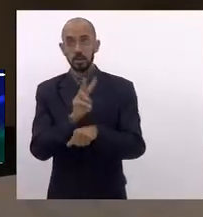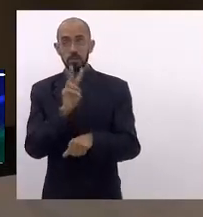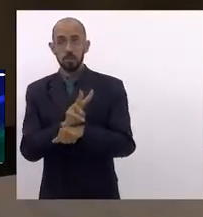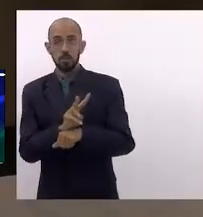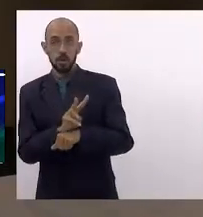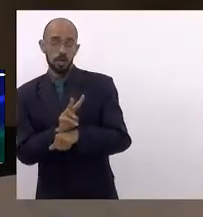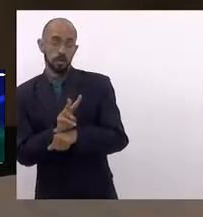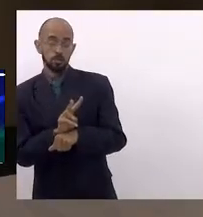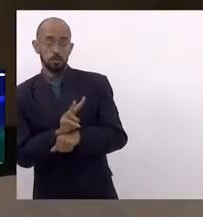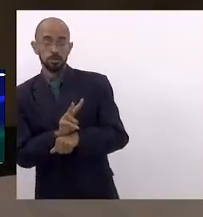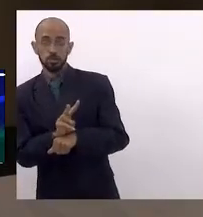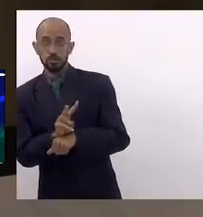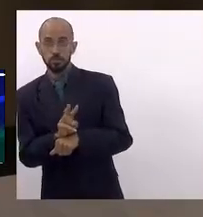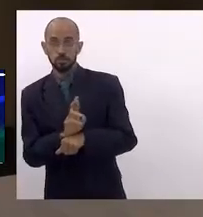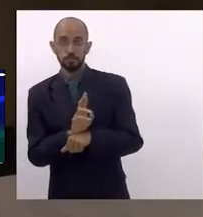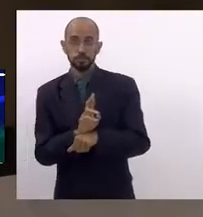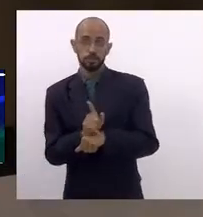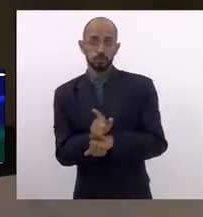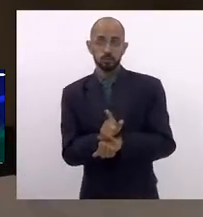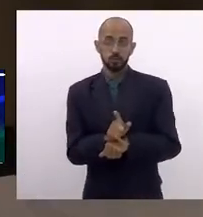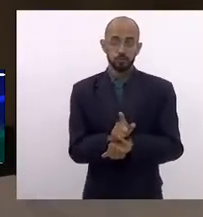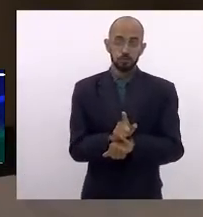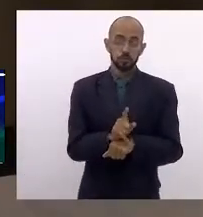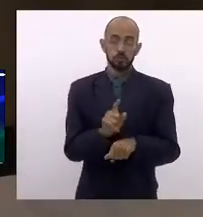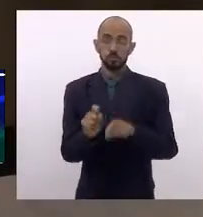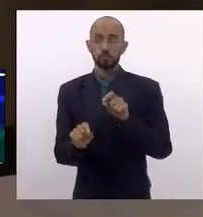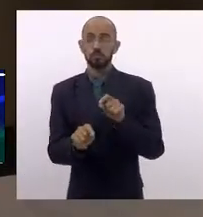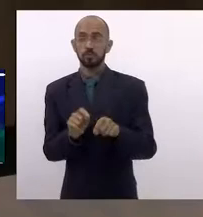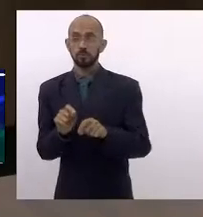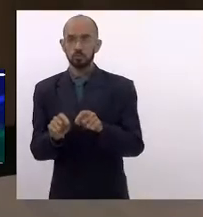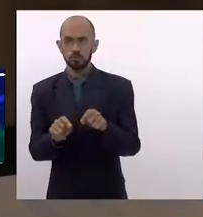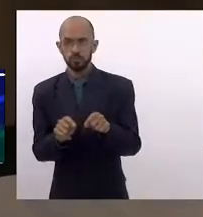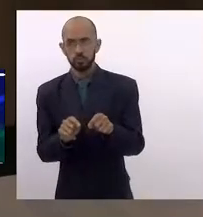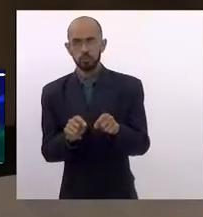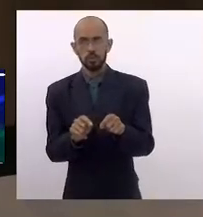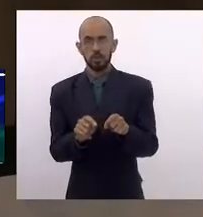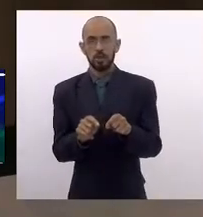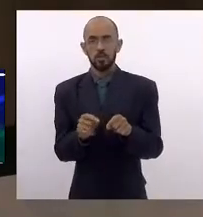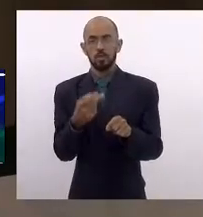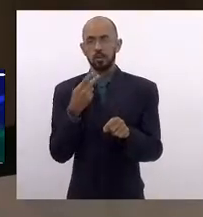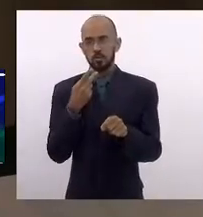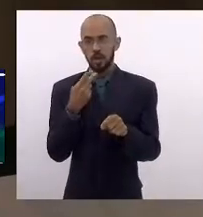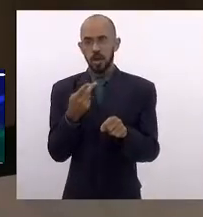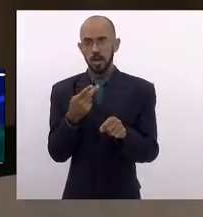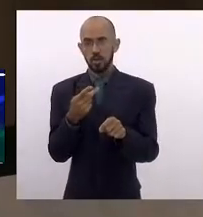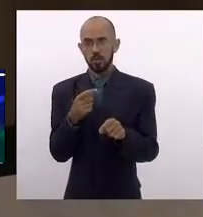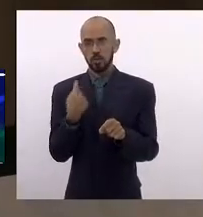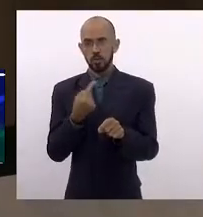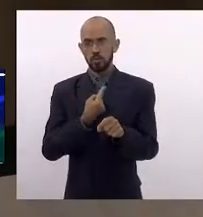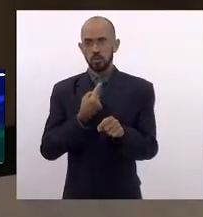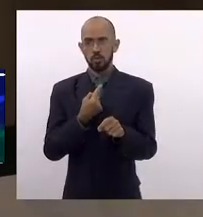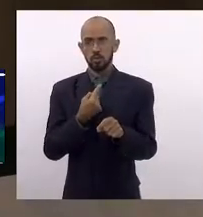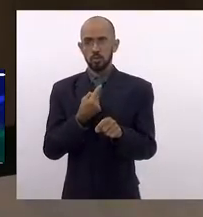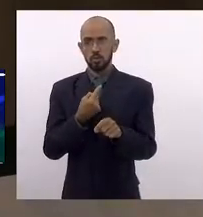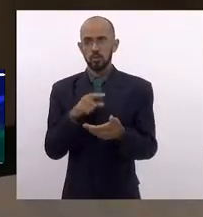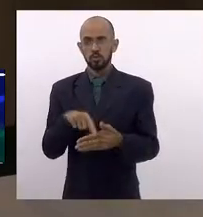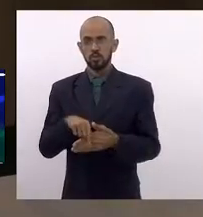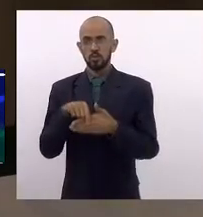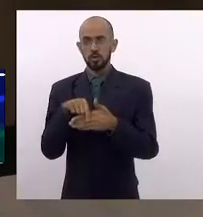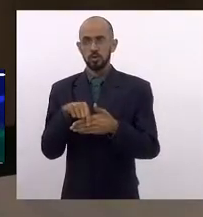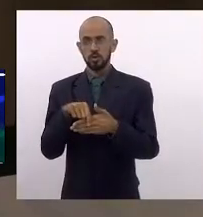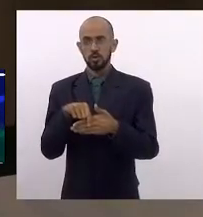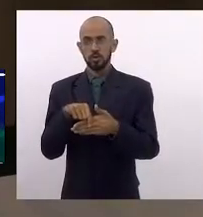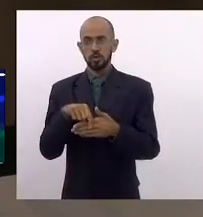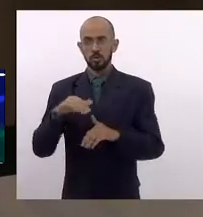o e Diferentemente do que sabiamente pregou aqui há pouco o nosso de cano ao